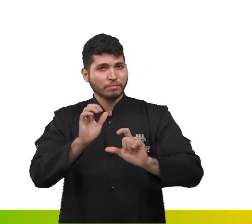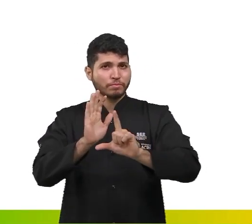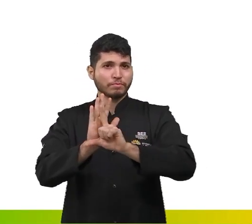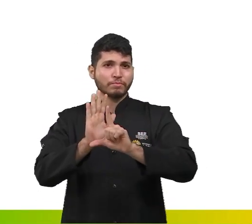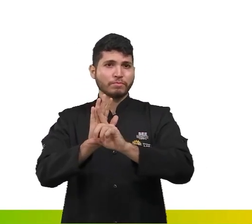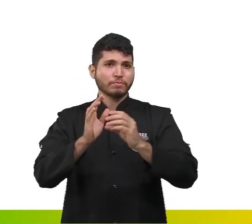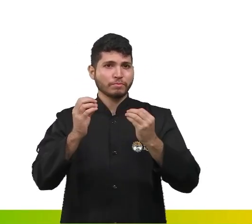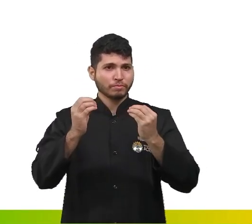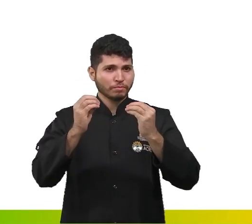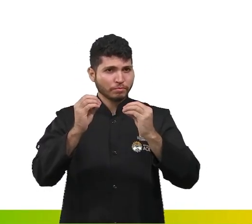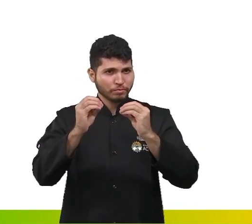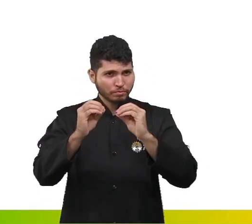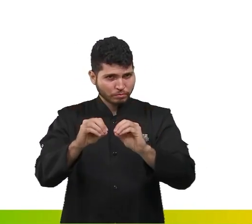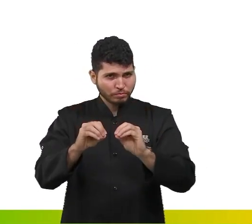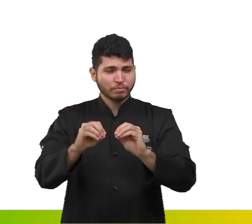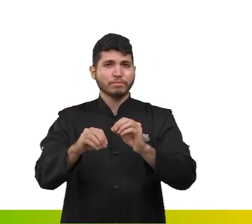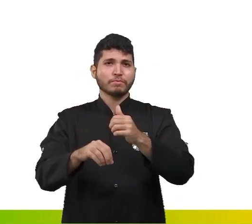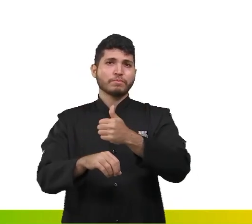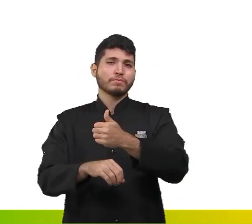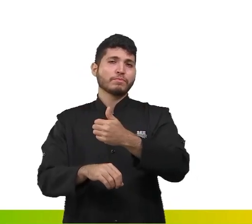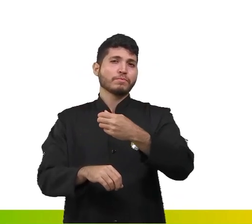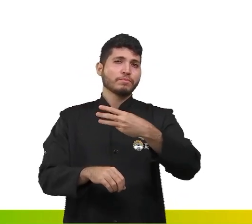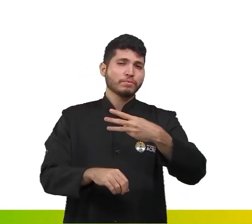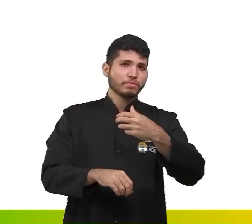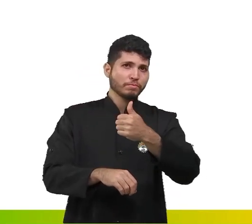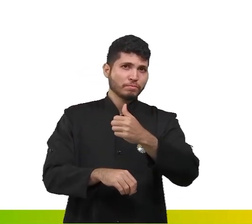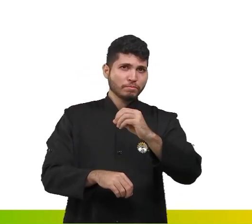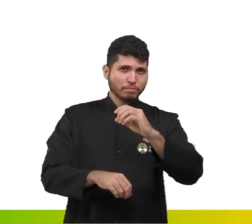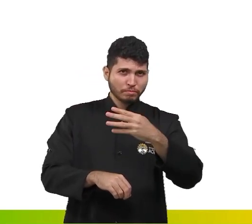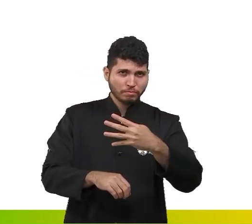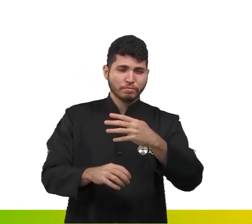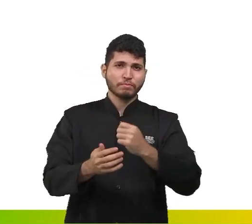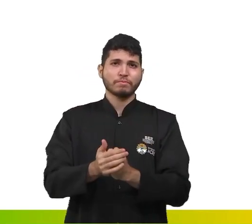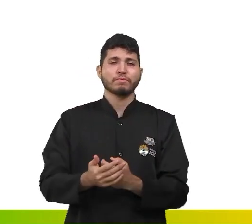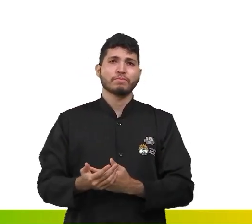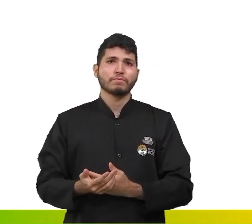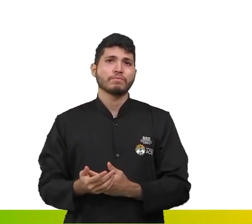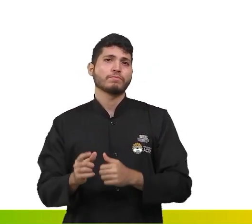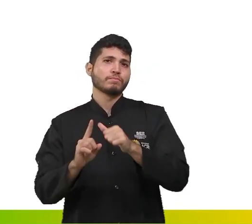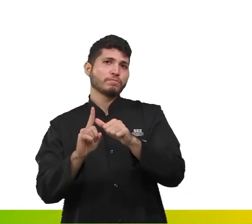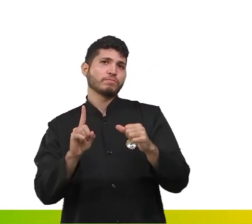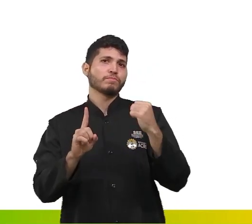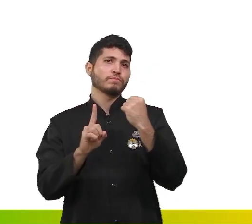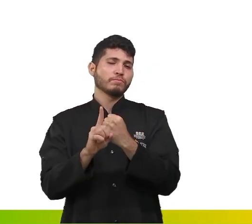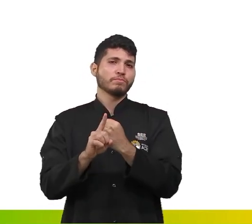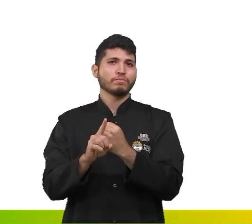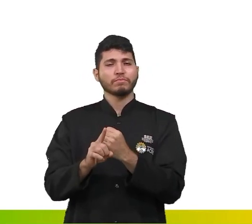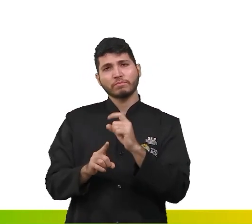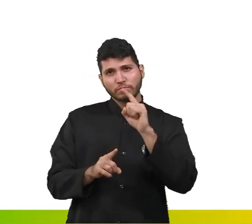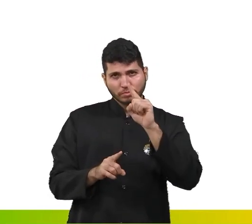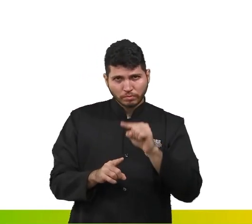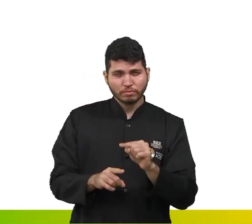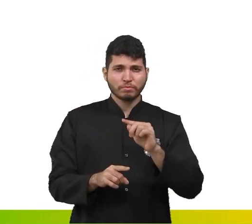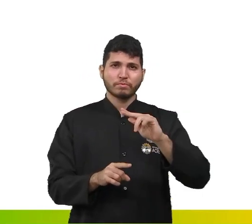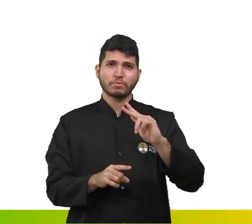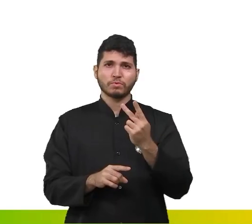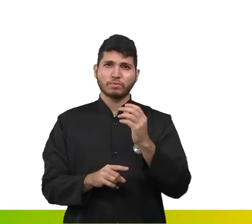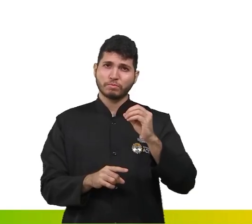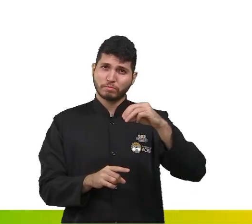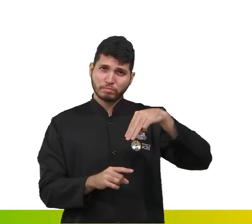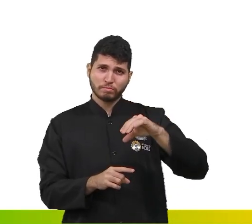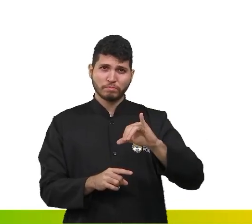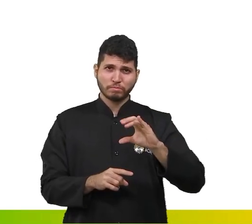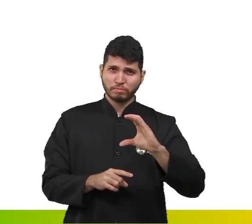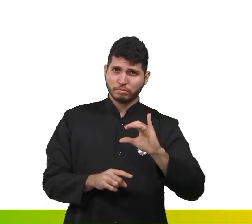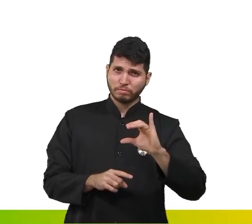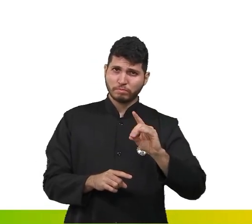Lei 13.104, que tipifica o feminicídio como homicídio, reconhecendo o assassinato de uma